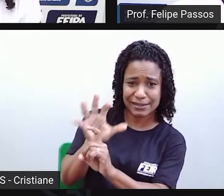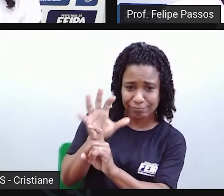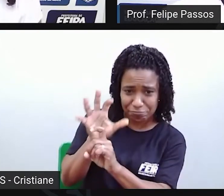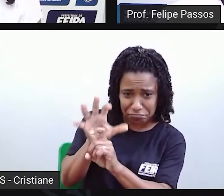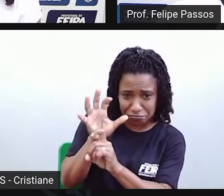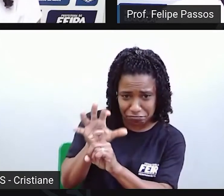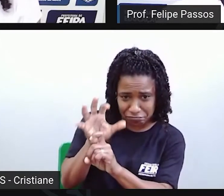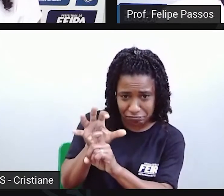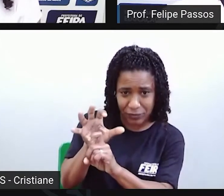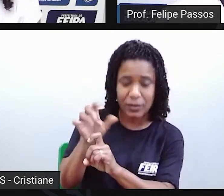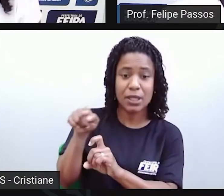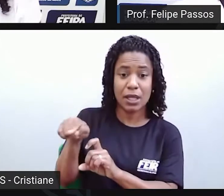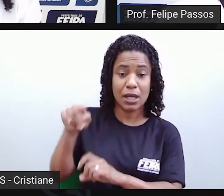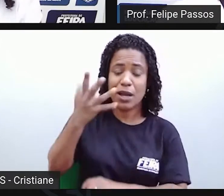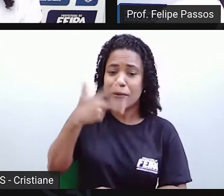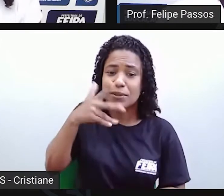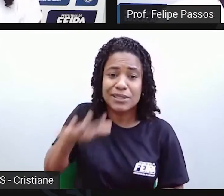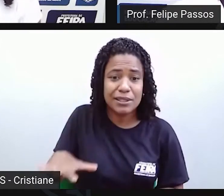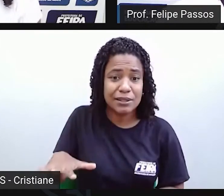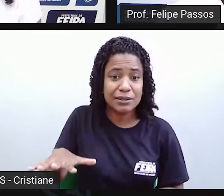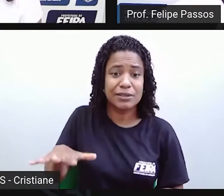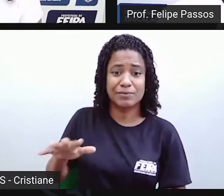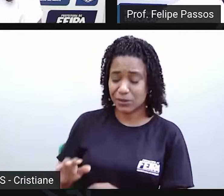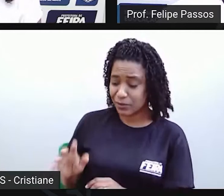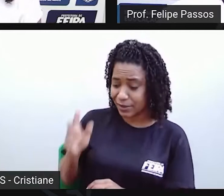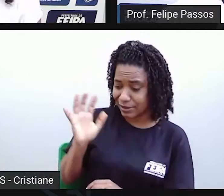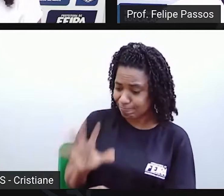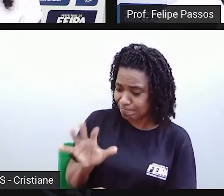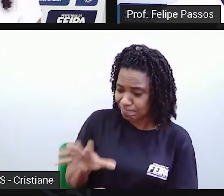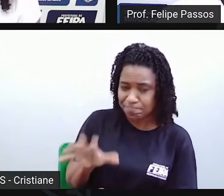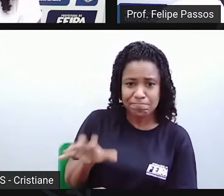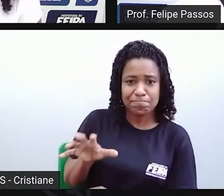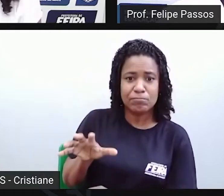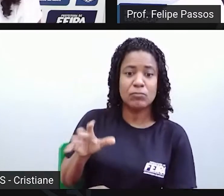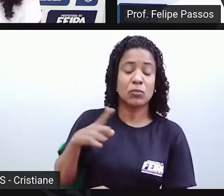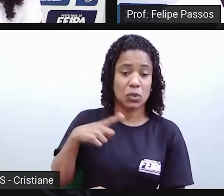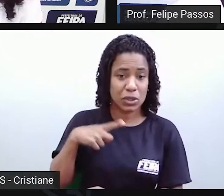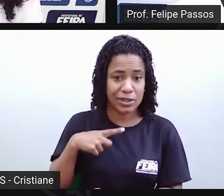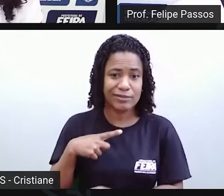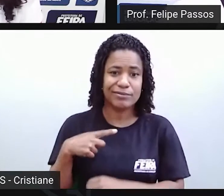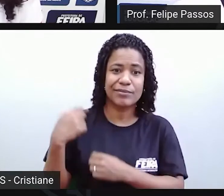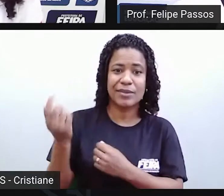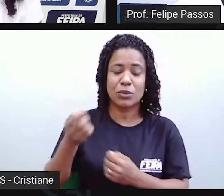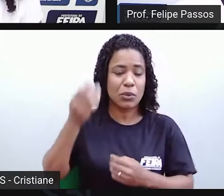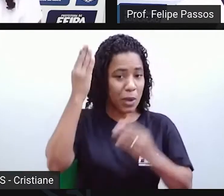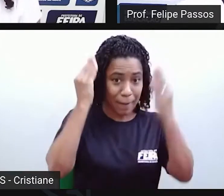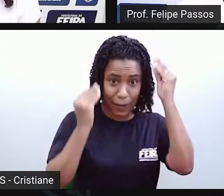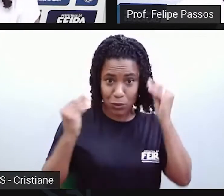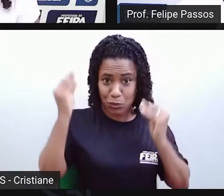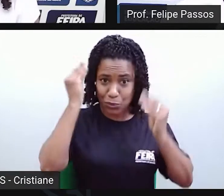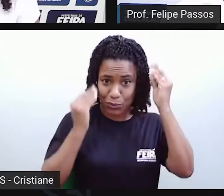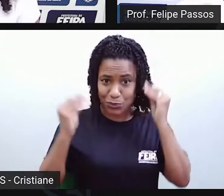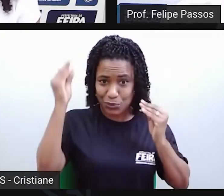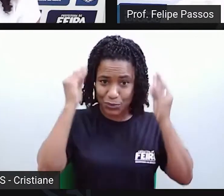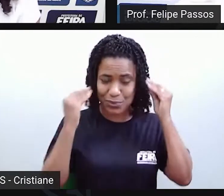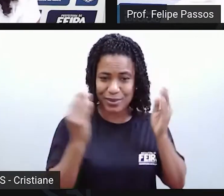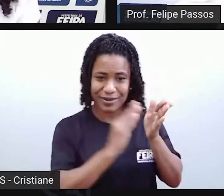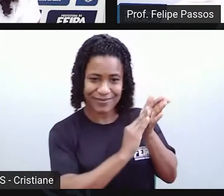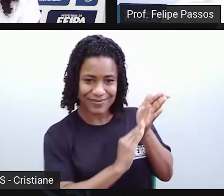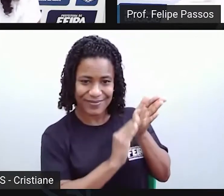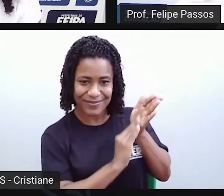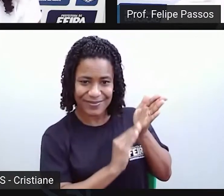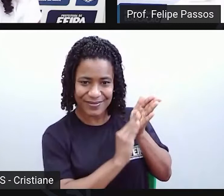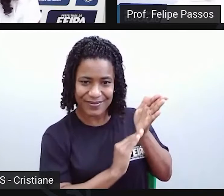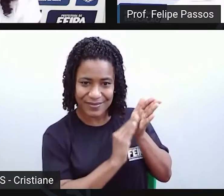sido vítimas da pressão estética, seja através do alisamento dos cabelos, seja através do início